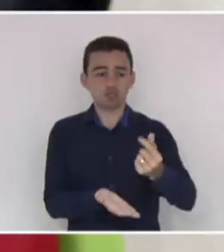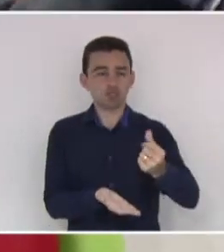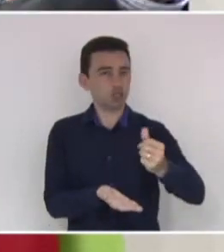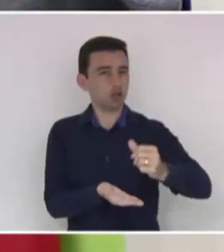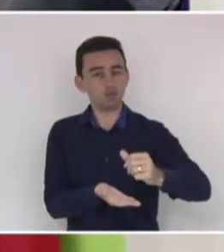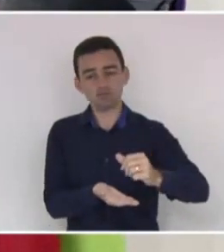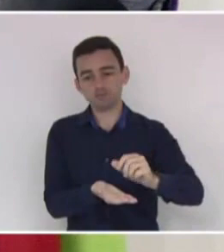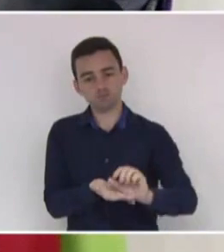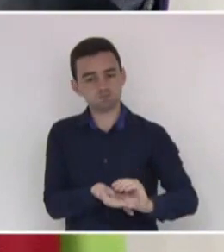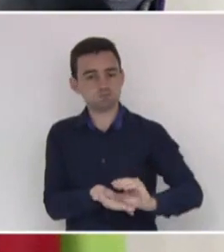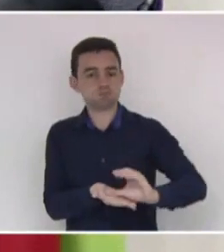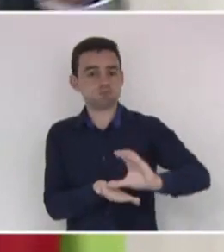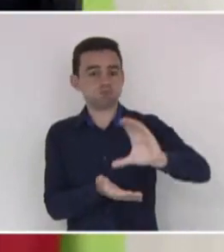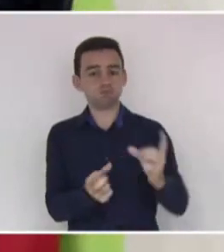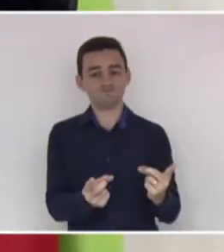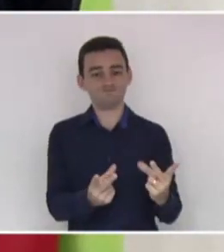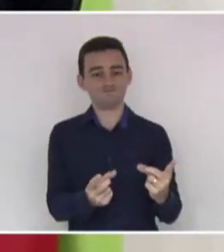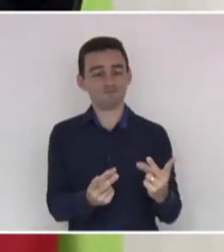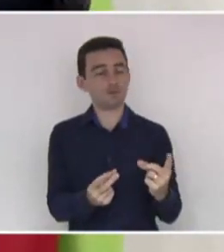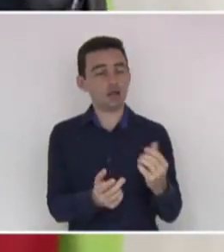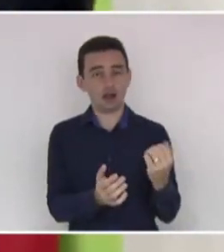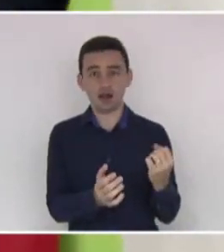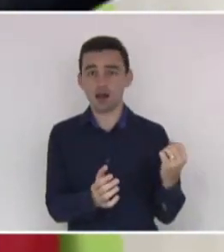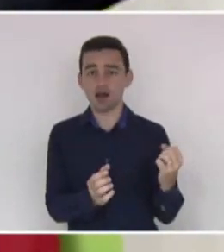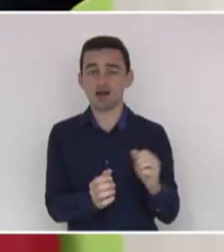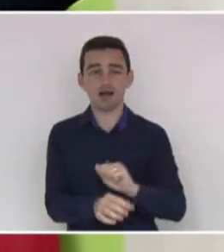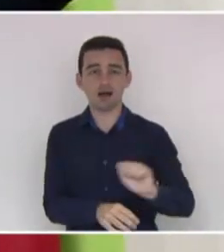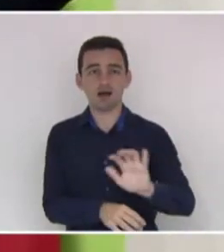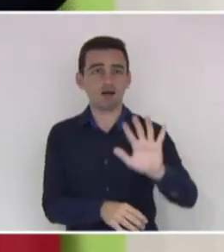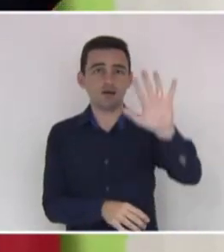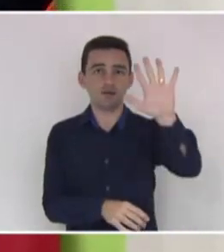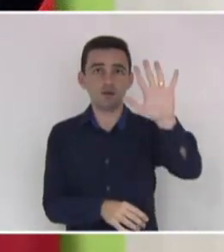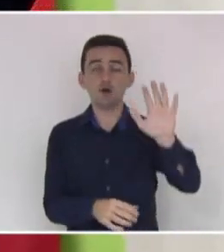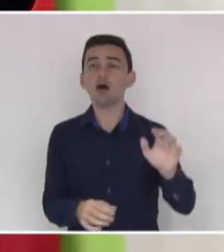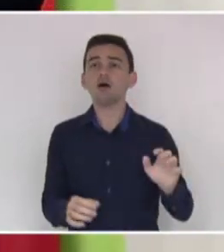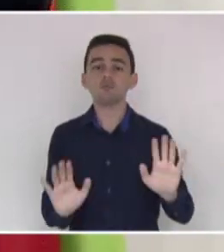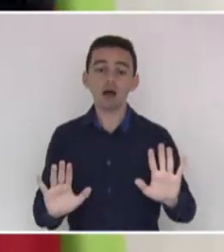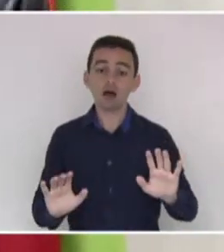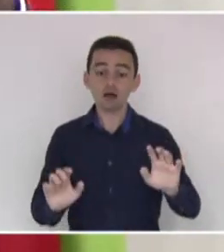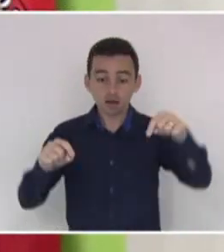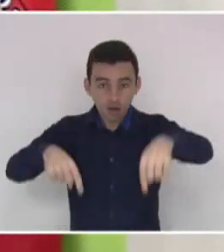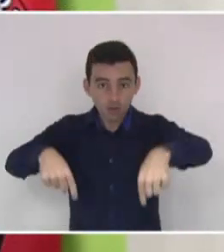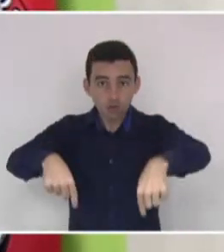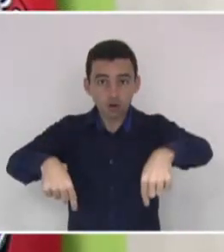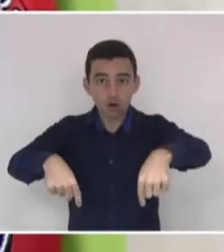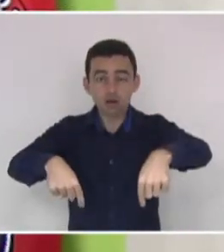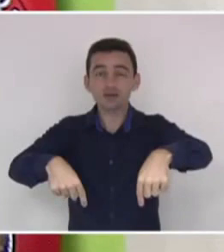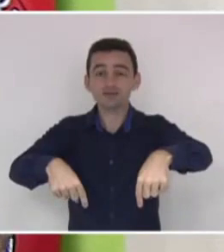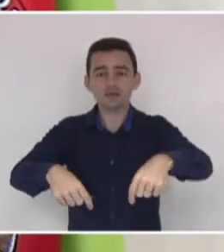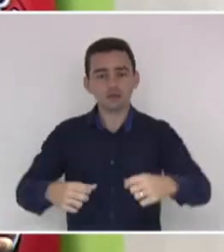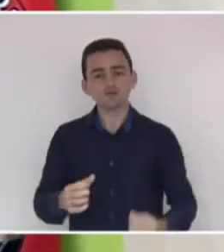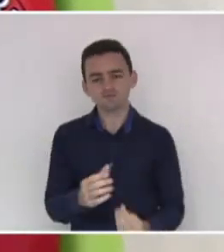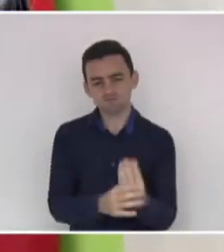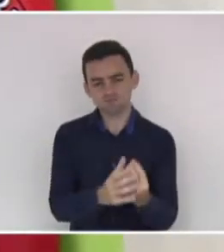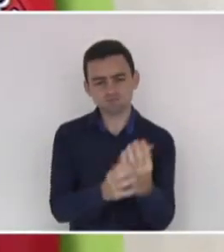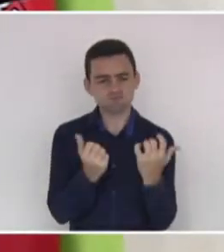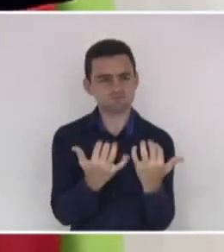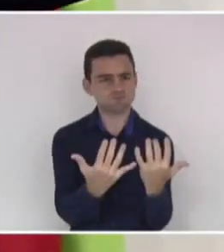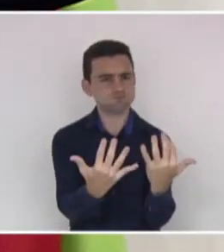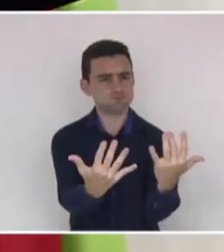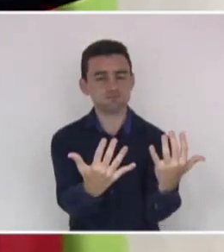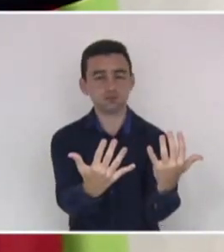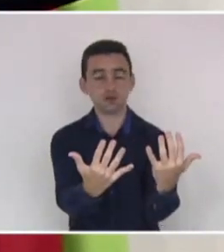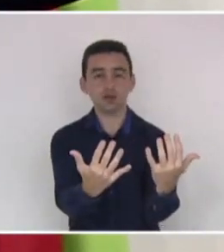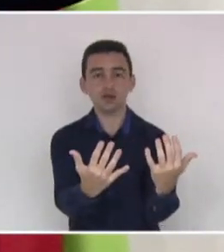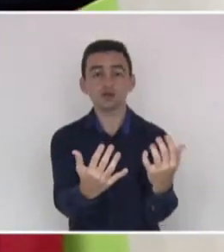se animaram, plantaram mais milho. Agora temos uma super safra de milho e o preço do milho vai desabando. Nós